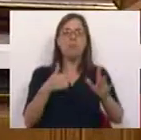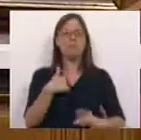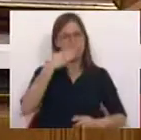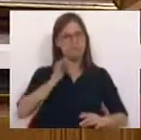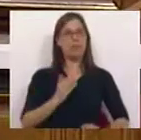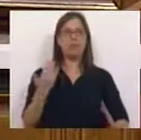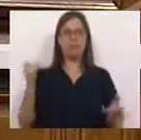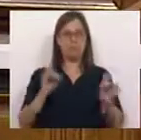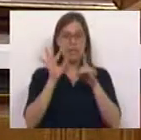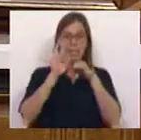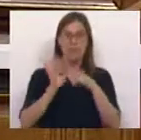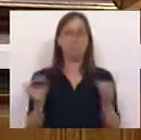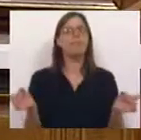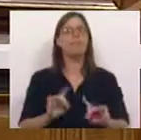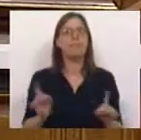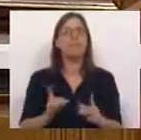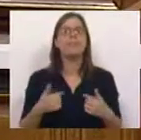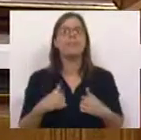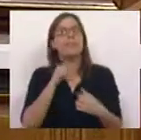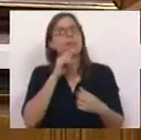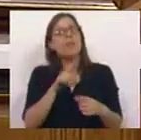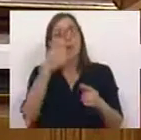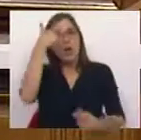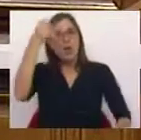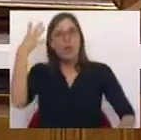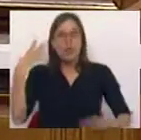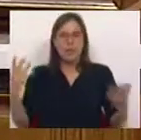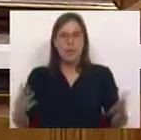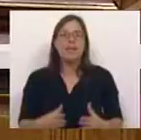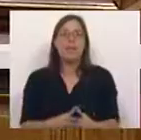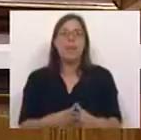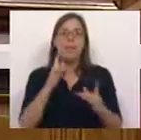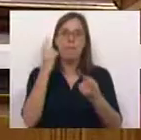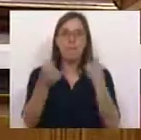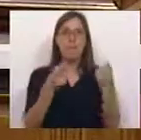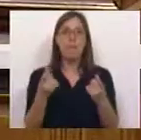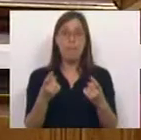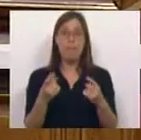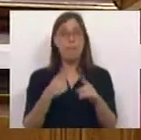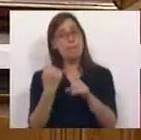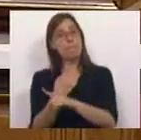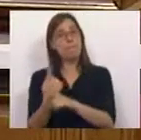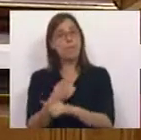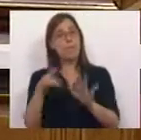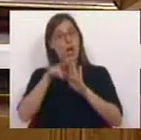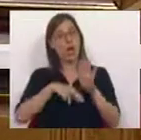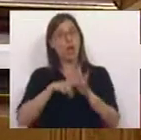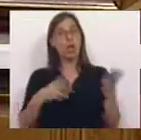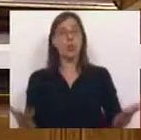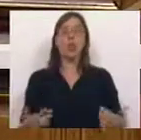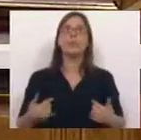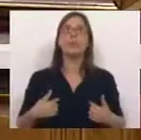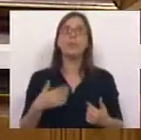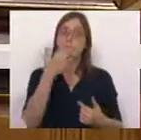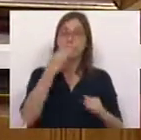nos parece suficientemente detalhada ao ponto de permitir a sua compreensão quando a procuramos cruzar com o resto do relatório. E